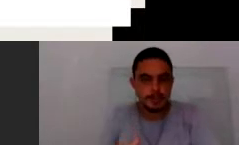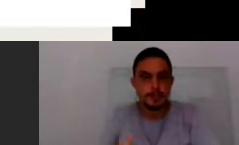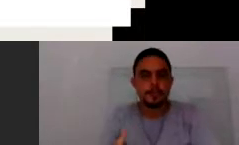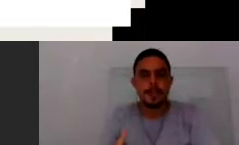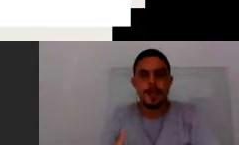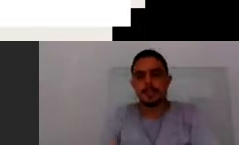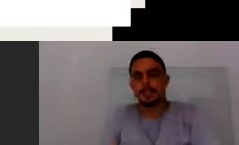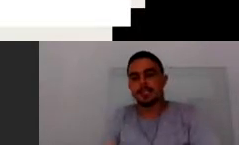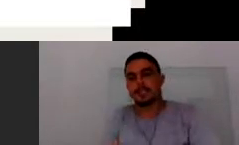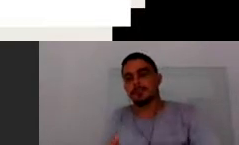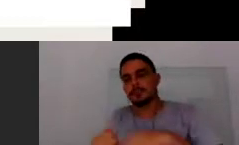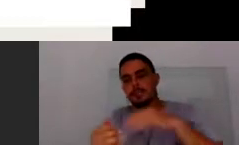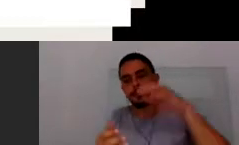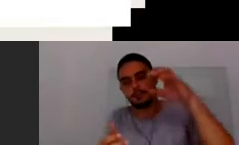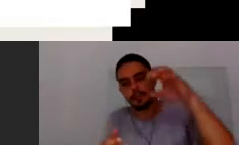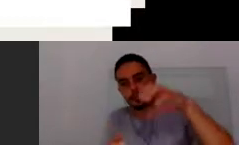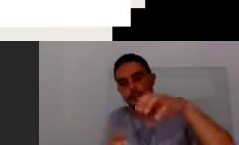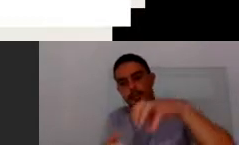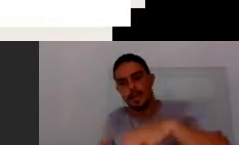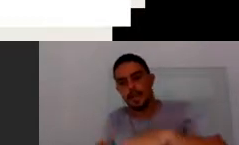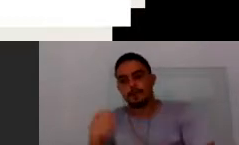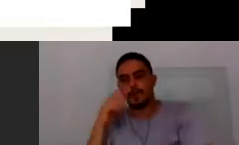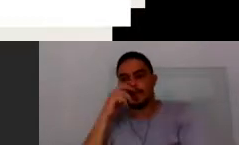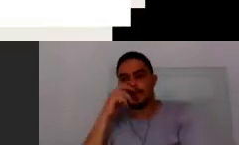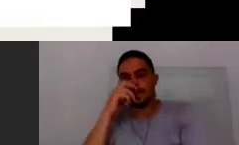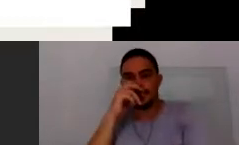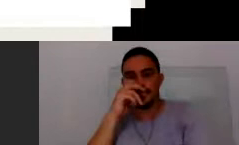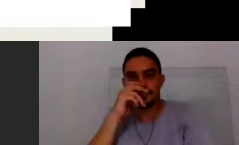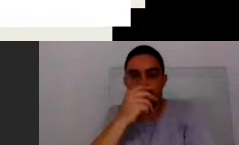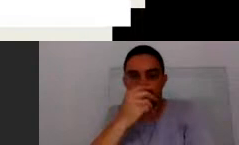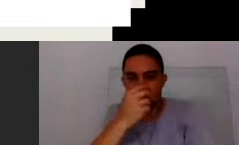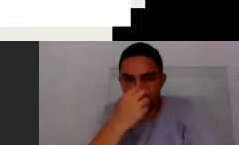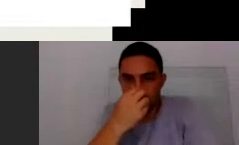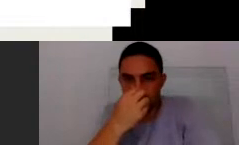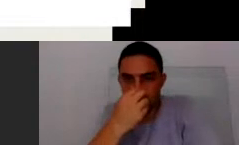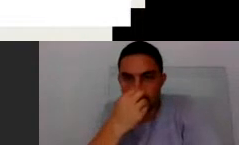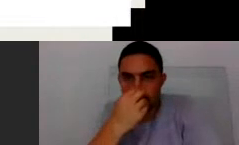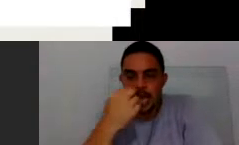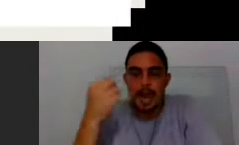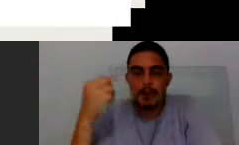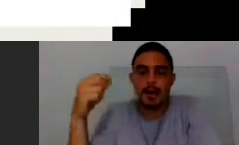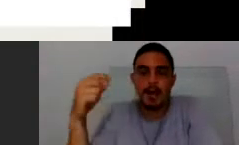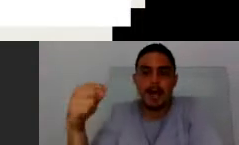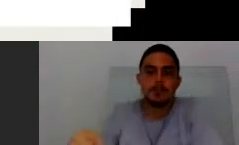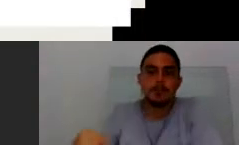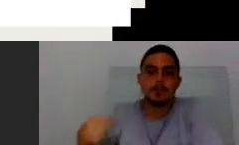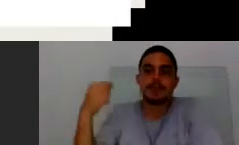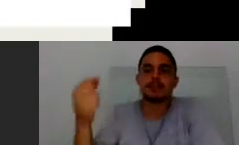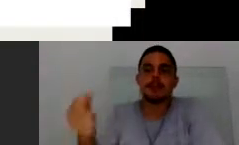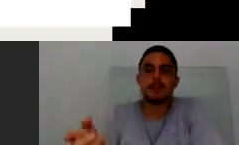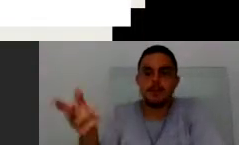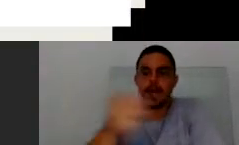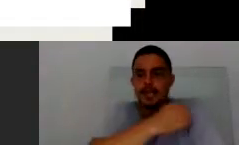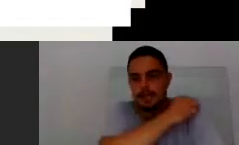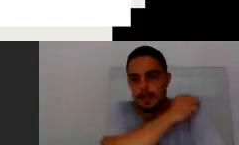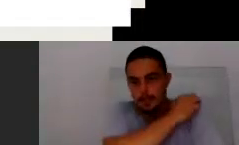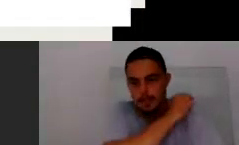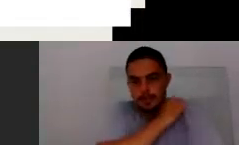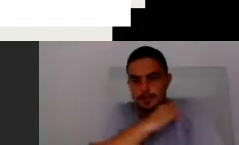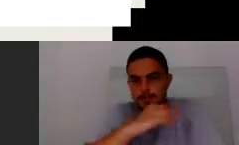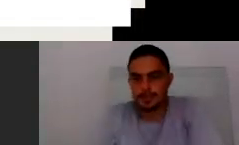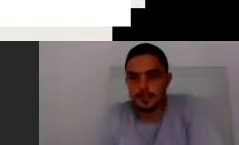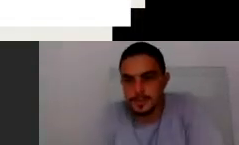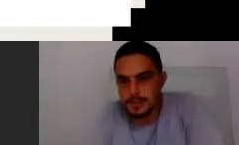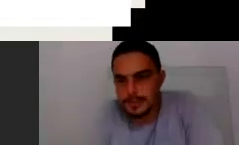demora mais tempo, a tendência é a velocidade de filtração ela ir ficando cada vez menor, tá? Agora, a infiltração acumulada